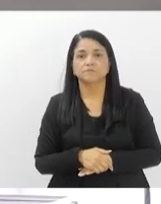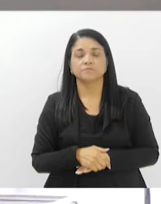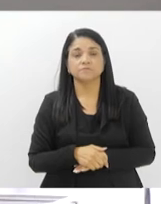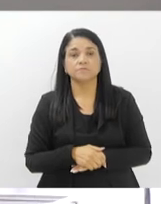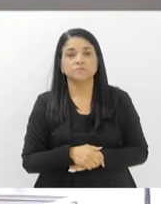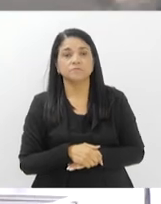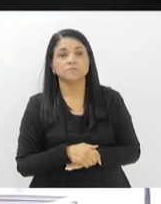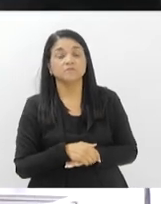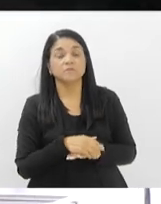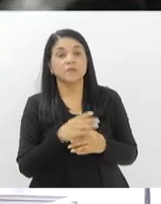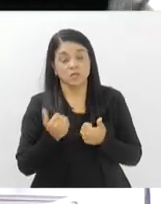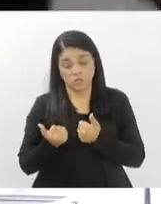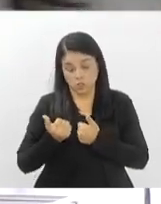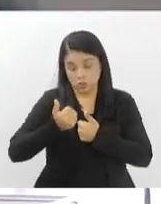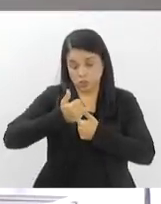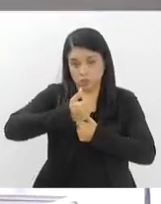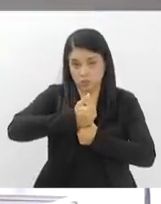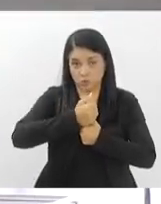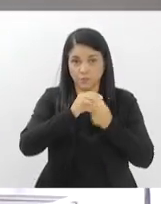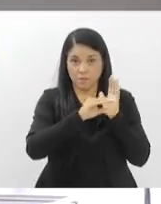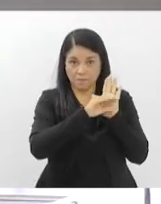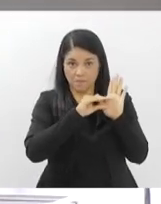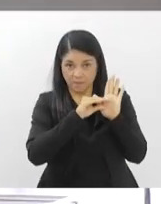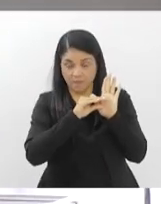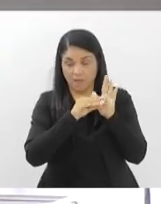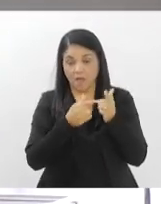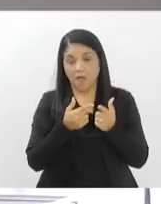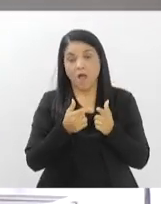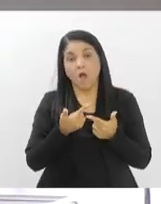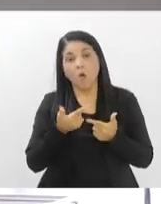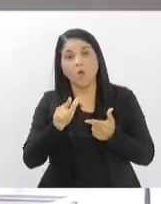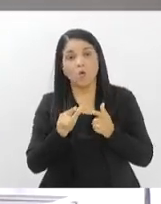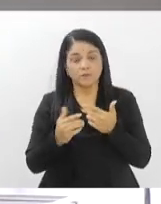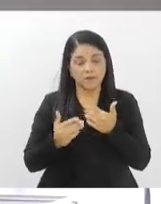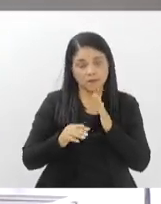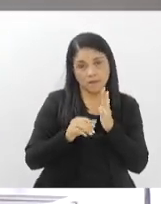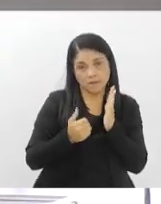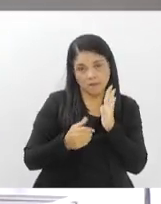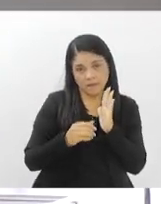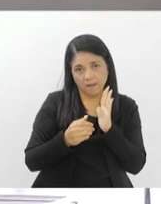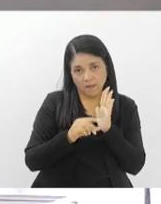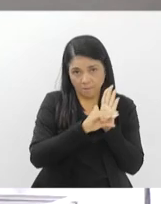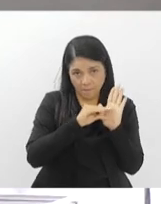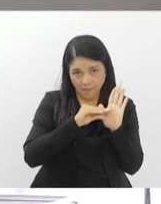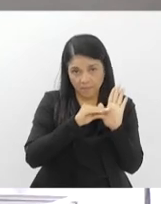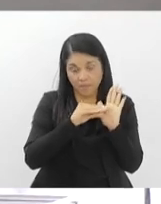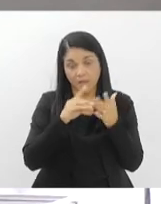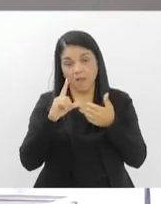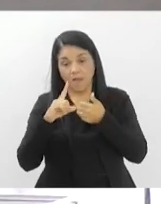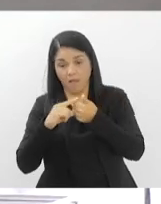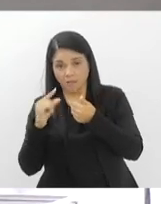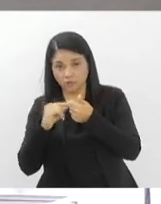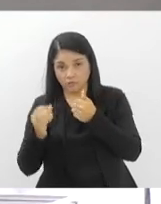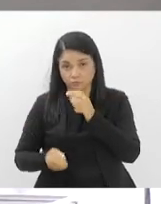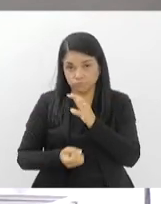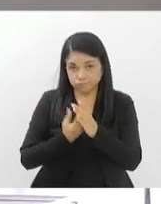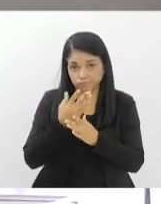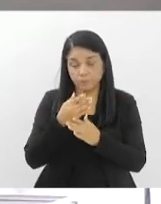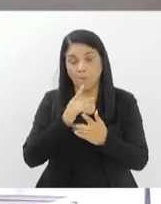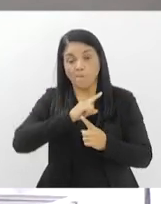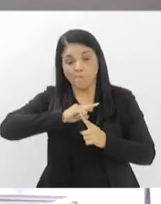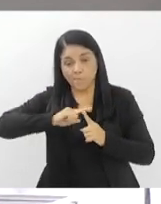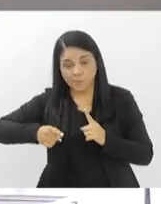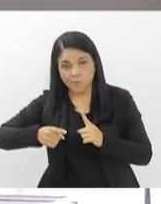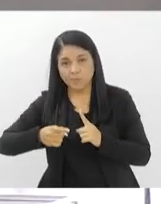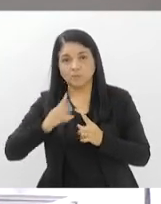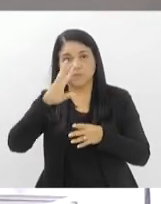apresentou-se uma subemenda a uma emenda, criando um artigo que diz: fica proibido nas escolas públicas